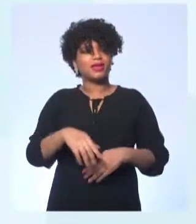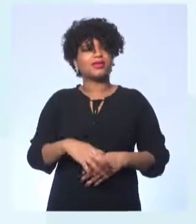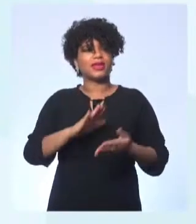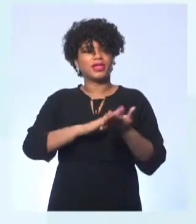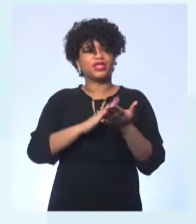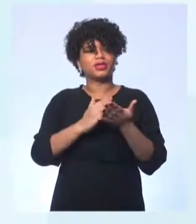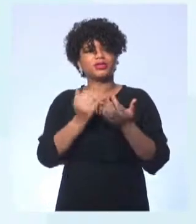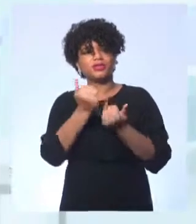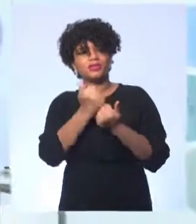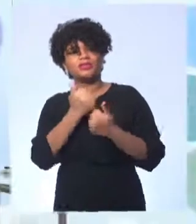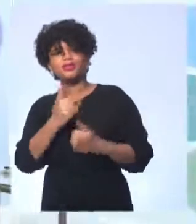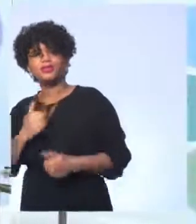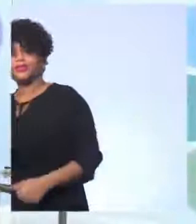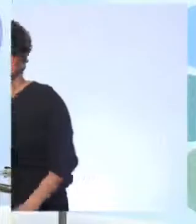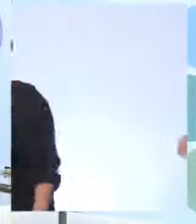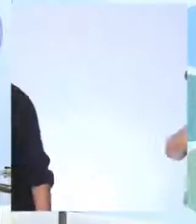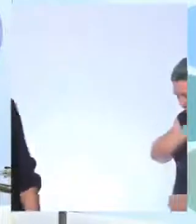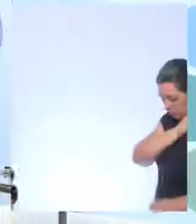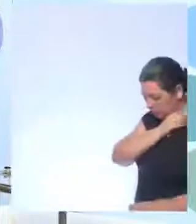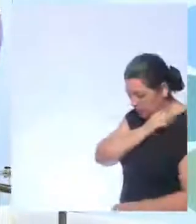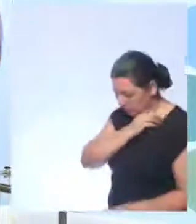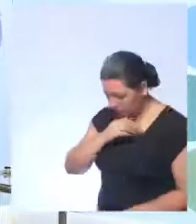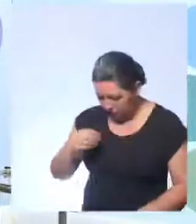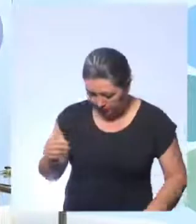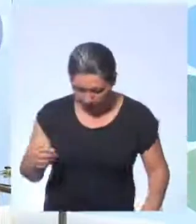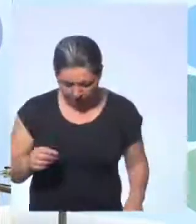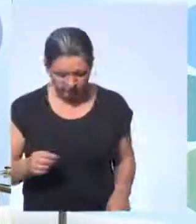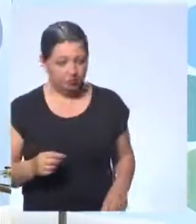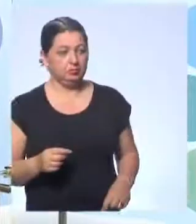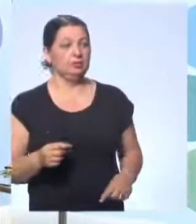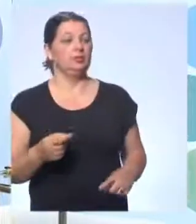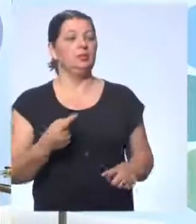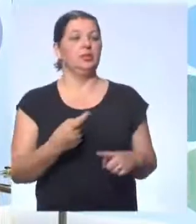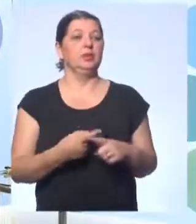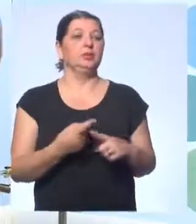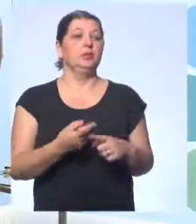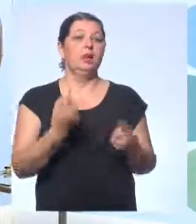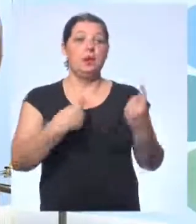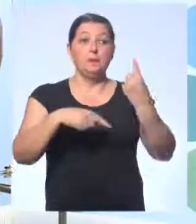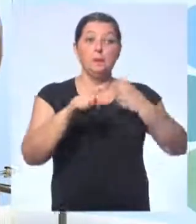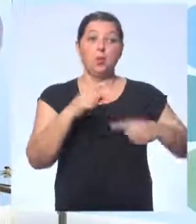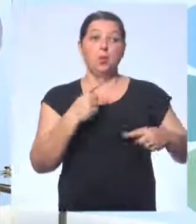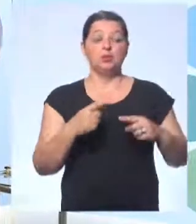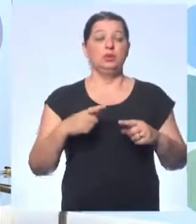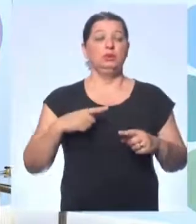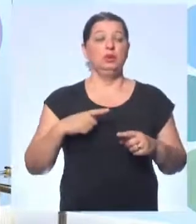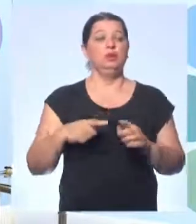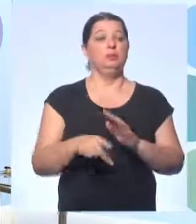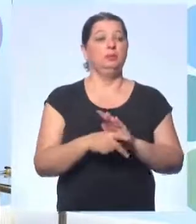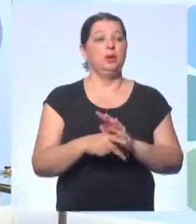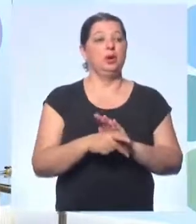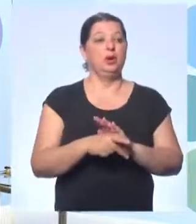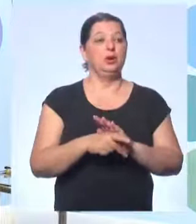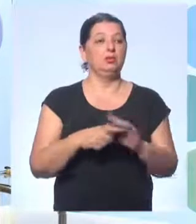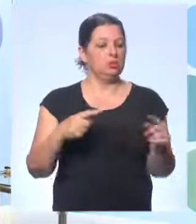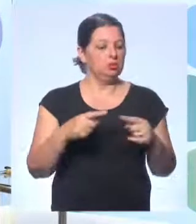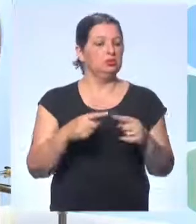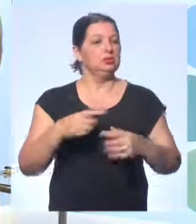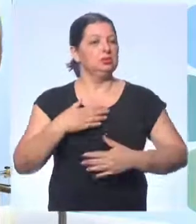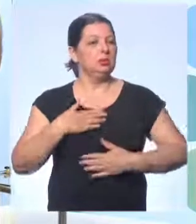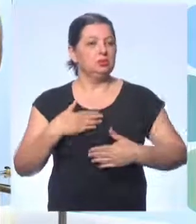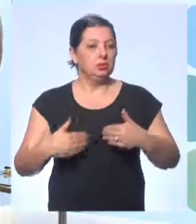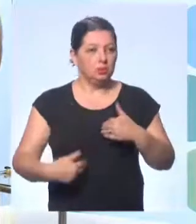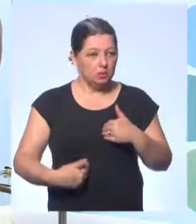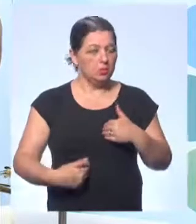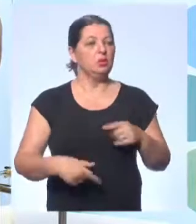que eu quero trazer aqui para a gente pensar é o fato de que a música ela tem tudo a ver com o corpo. Assim como o pensamento tem tudo a ver